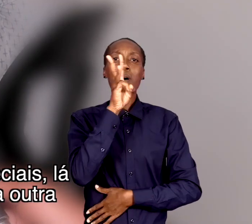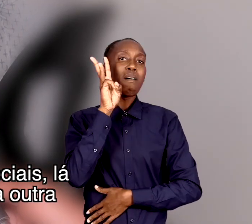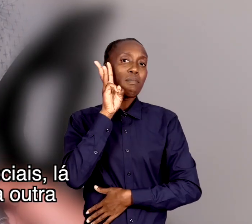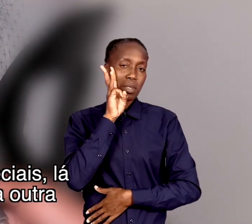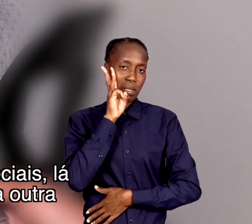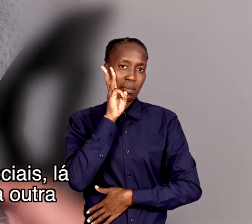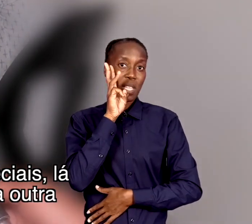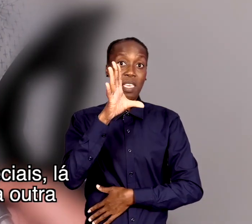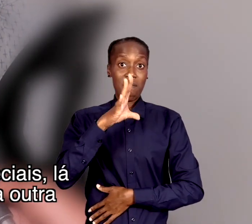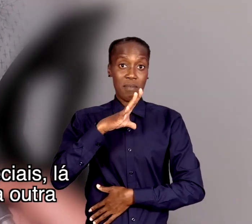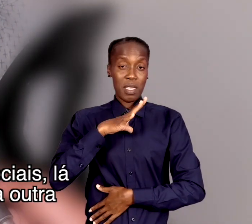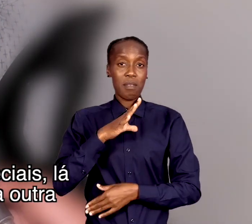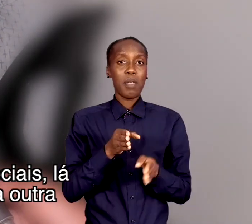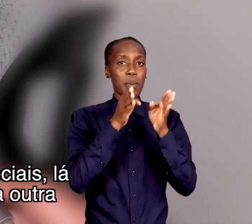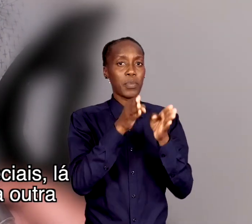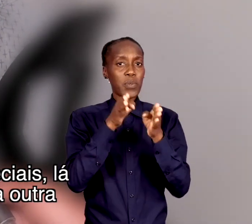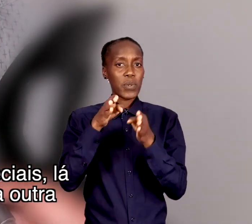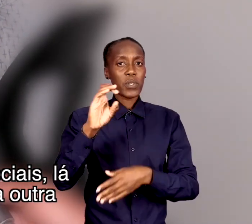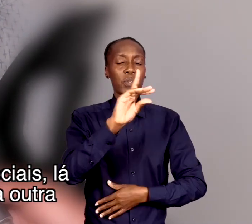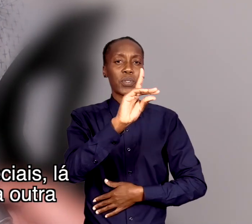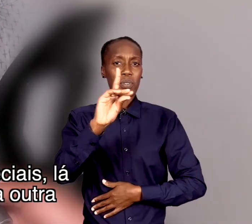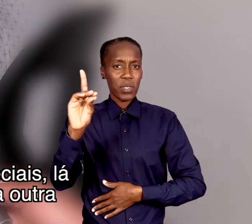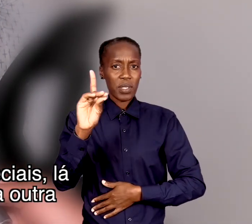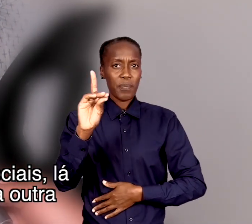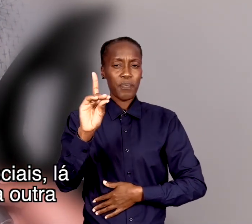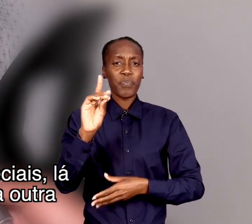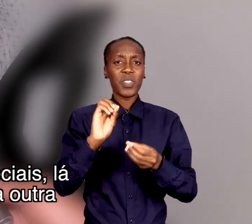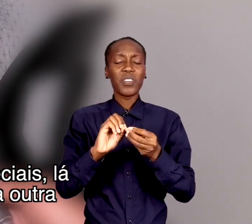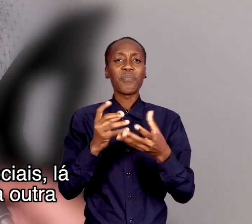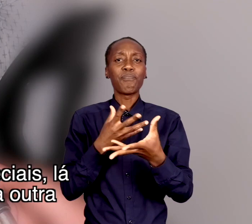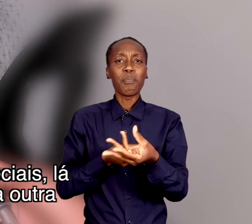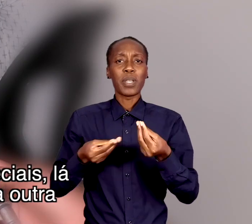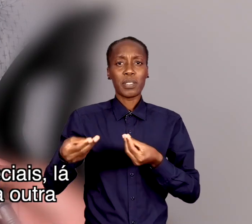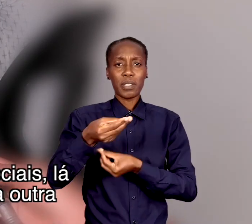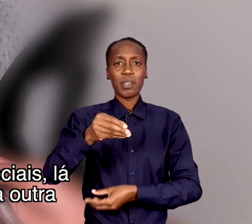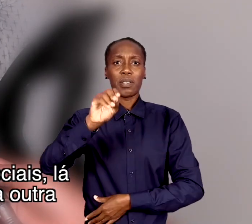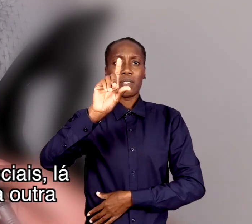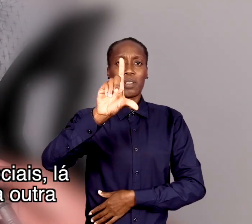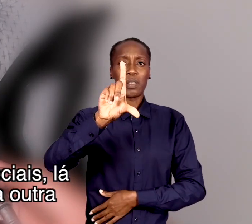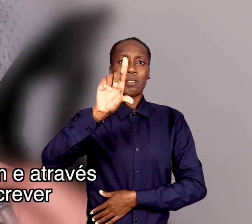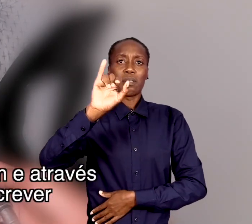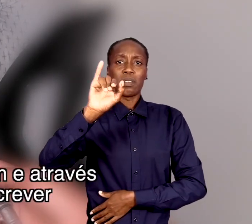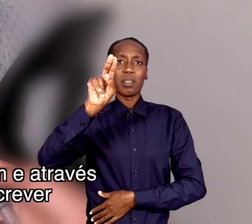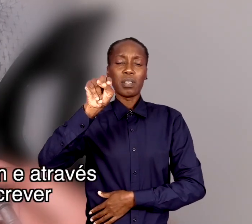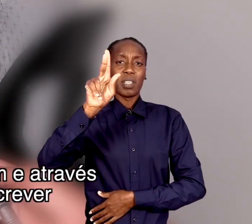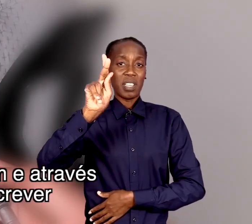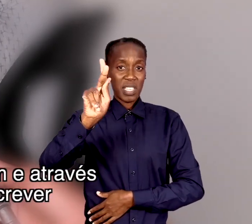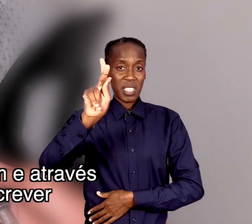que tivemos lá de pessoas especiais. E lá partilharam um link com